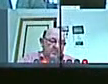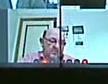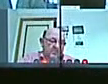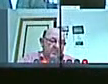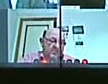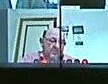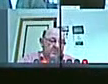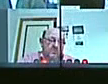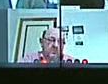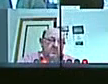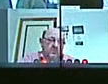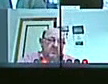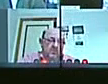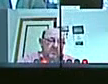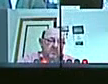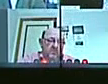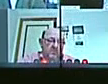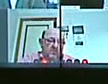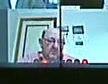Breitenbach.